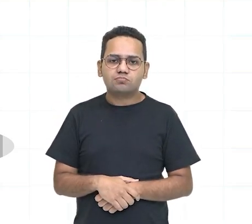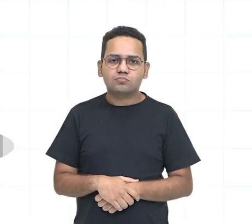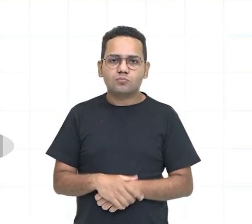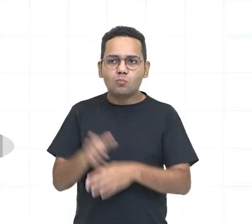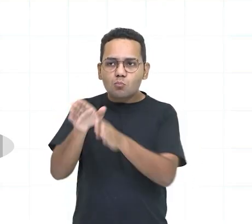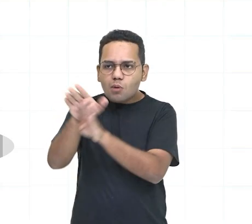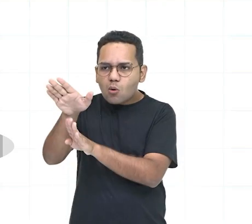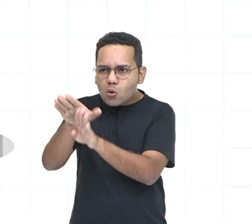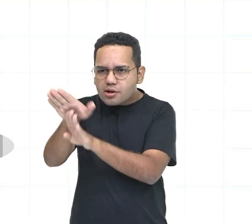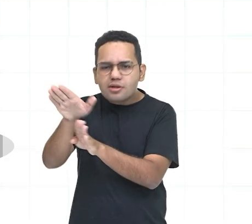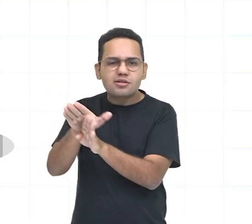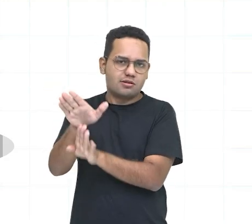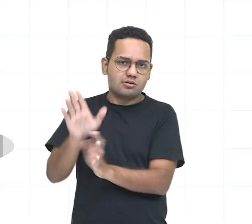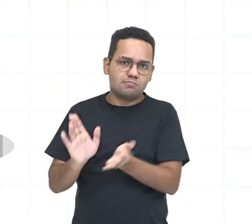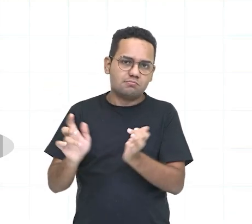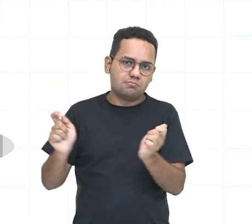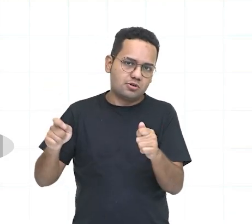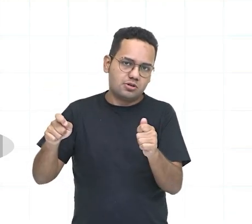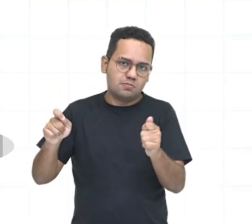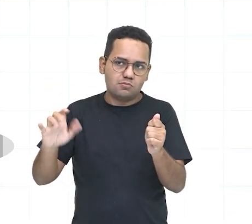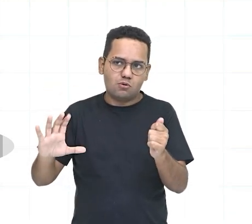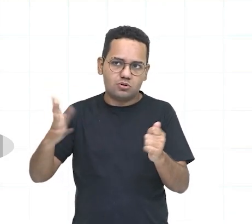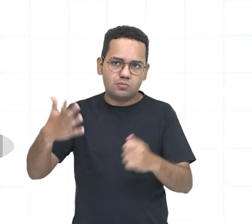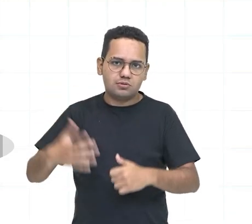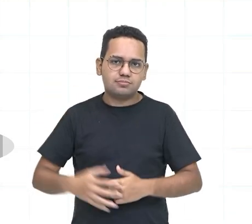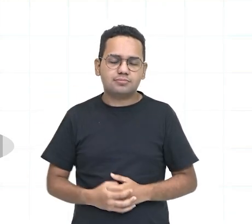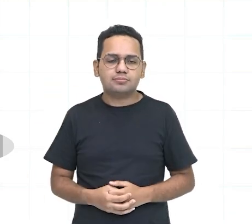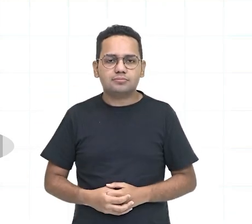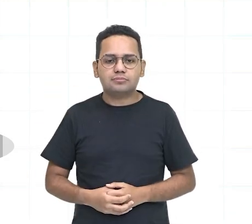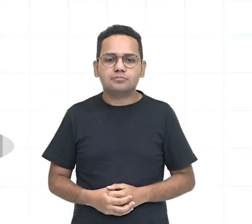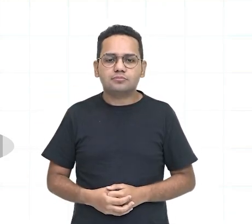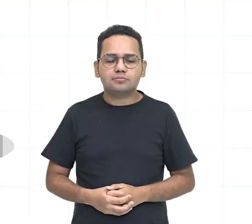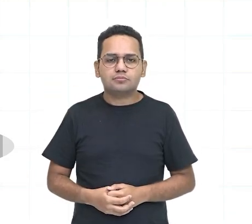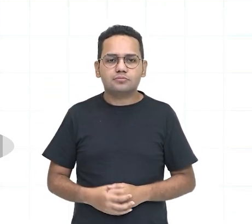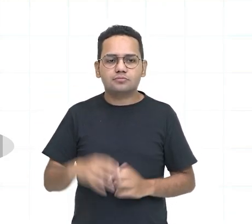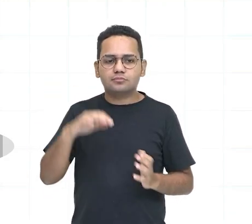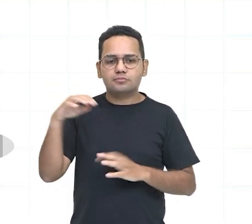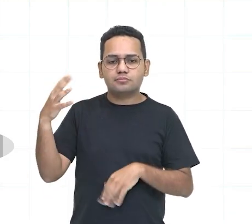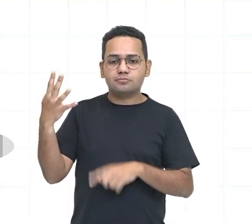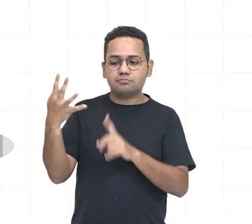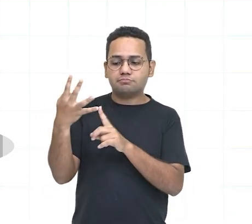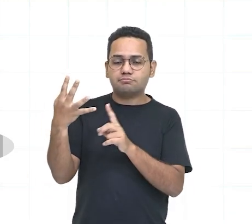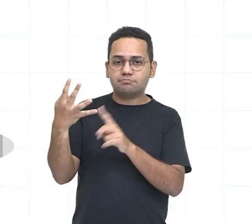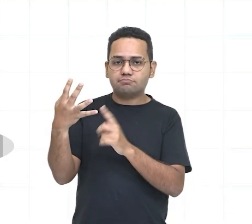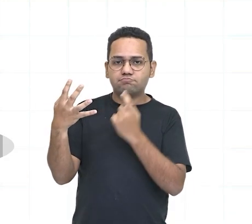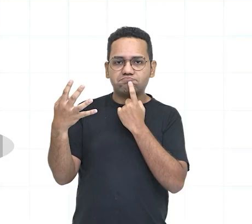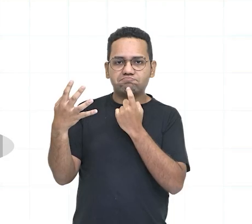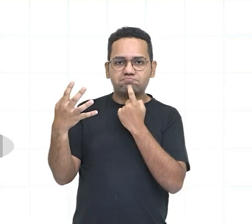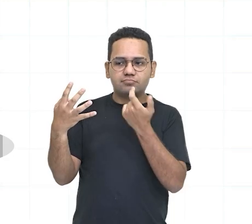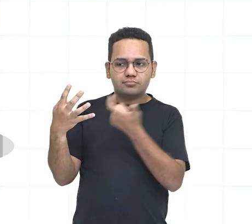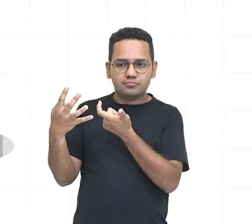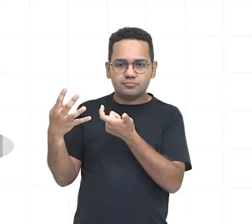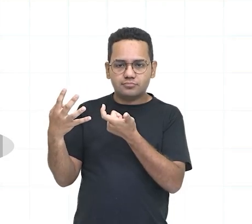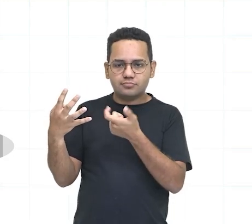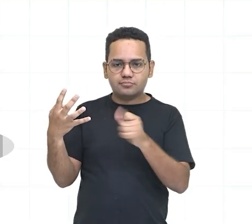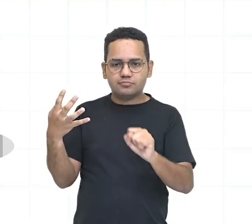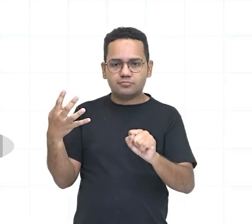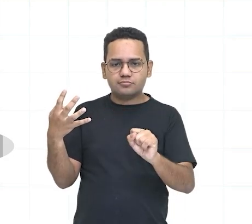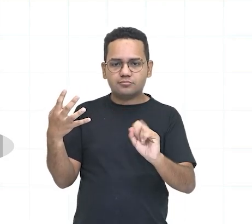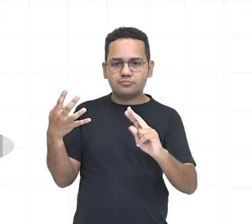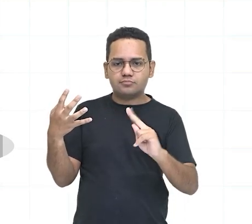sugestão, né? Passar ali uma sugestão. Agora nós vamos para o should. O verbo modal should,